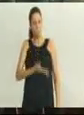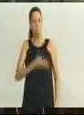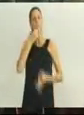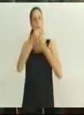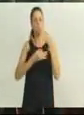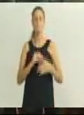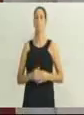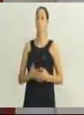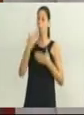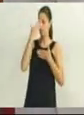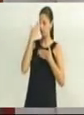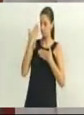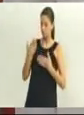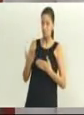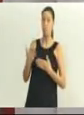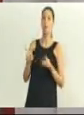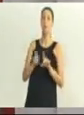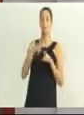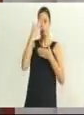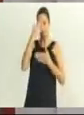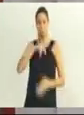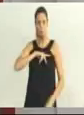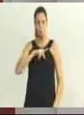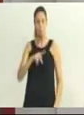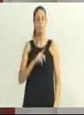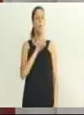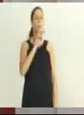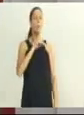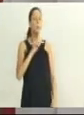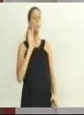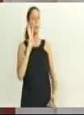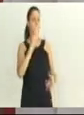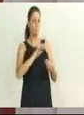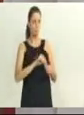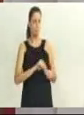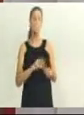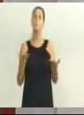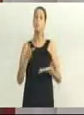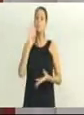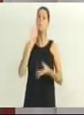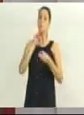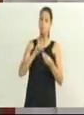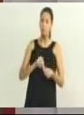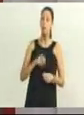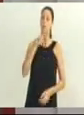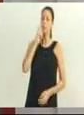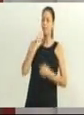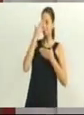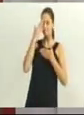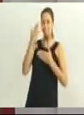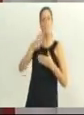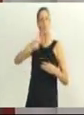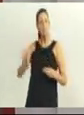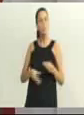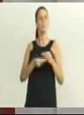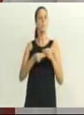vereador, presidente. Vereador Sérgio, mais um minuto para a conclusão. Obrigado, presidente. Só para concluir, vereador Fábio Fidler, obrigado aí pela parte.